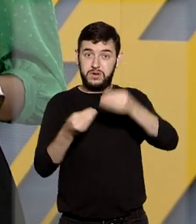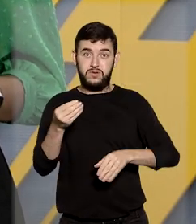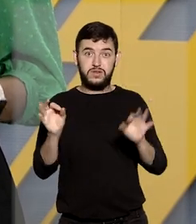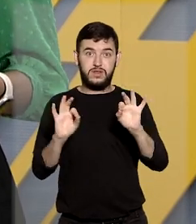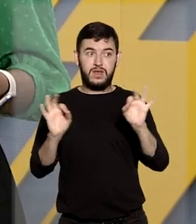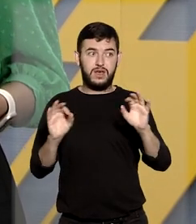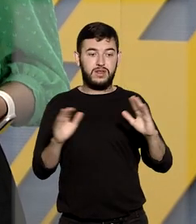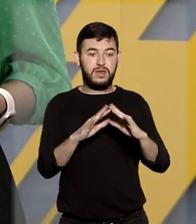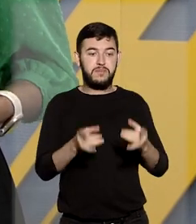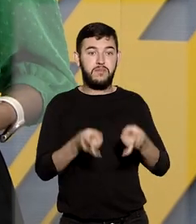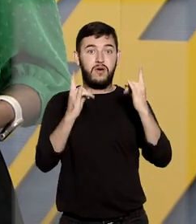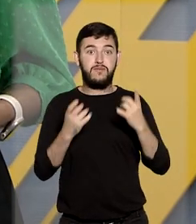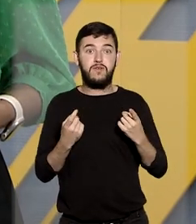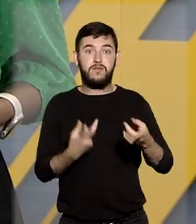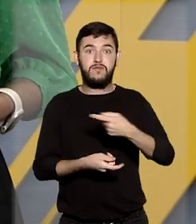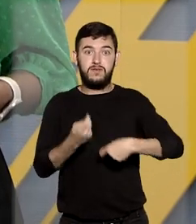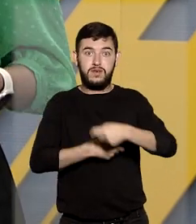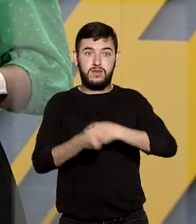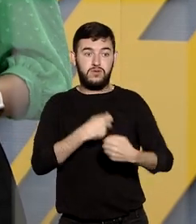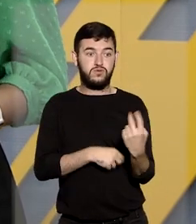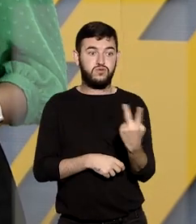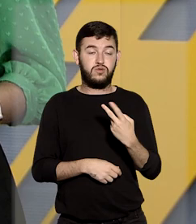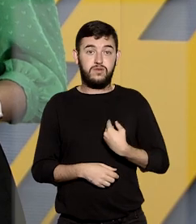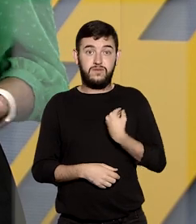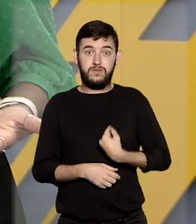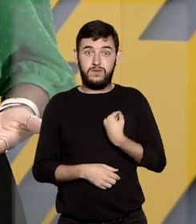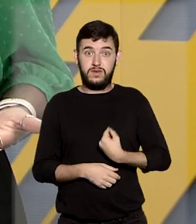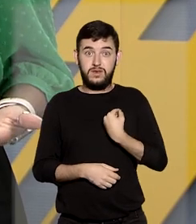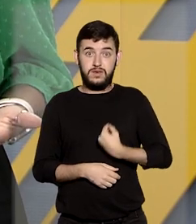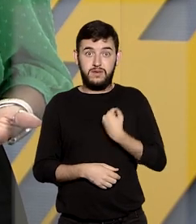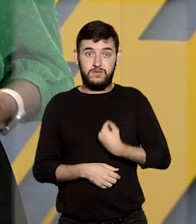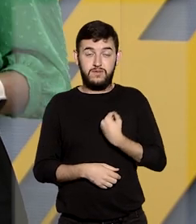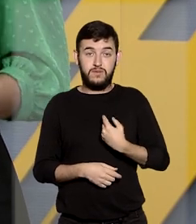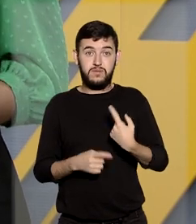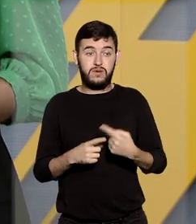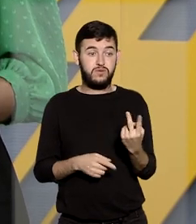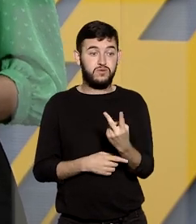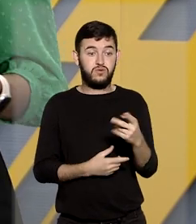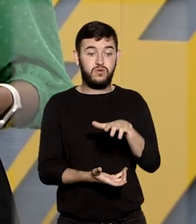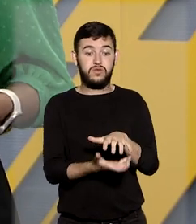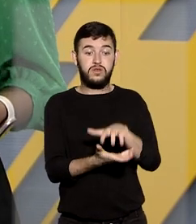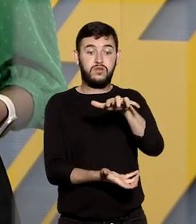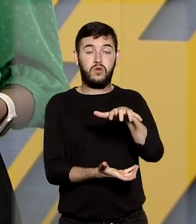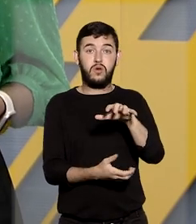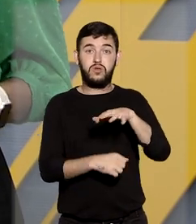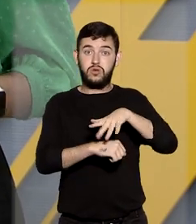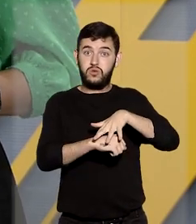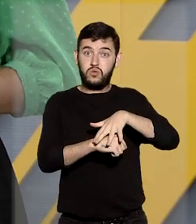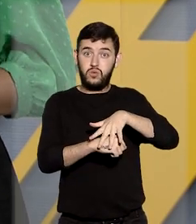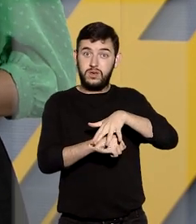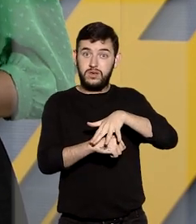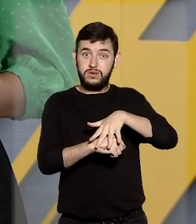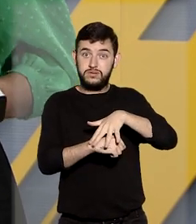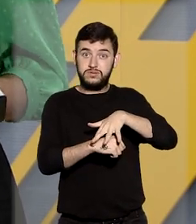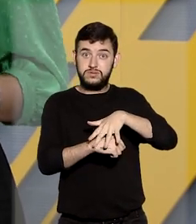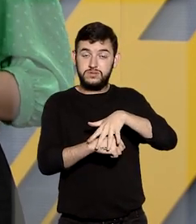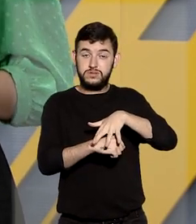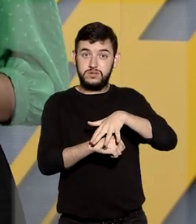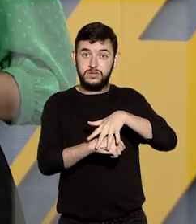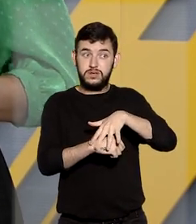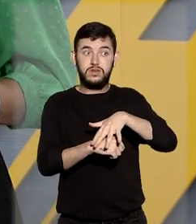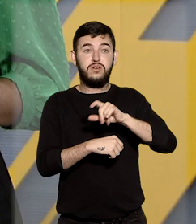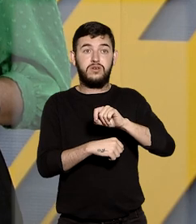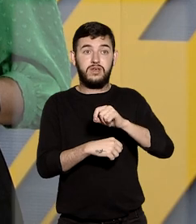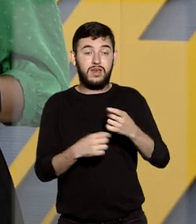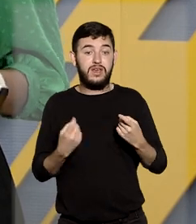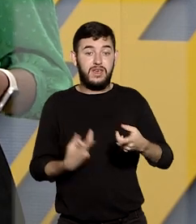do imóvel quando os donatários ainda estão vivos, pois são pessoas idosas e doentes. E por isso, o